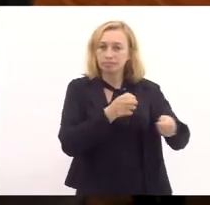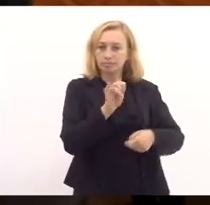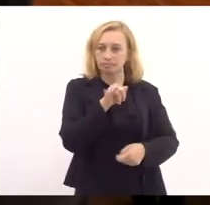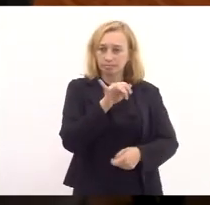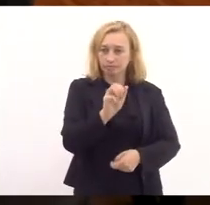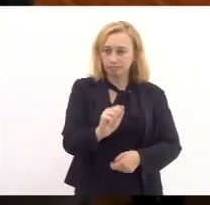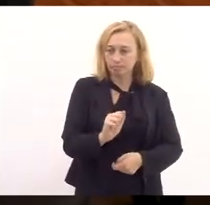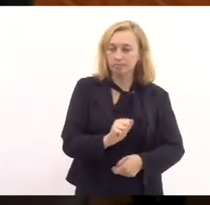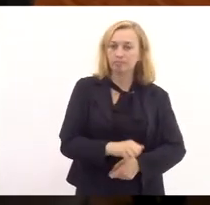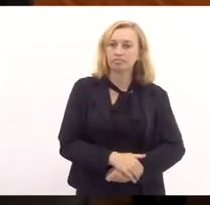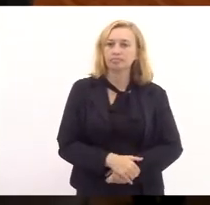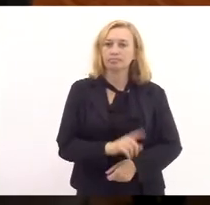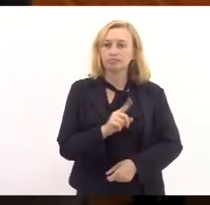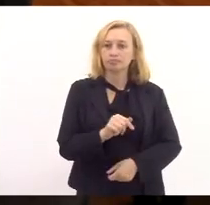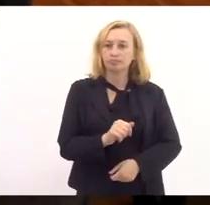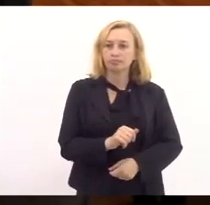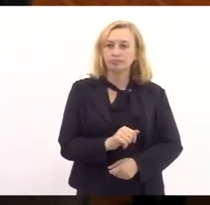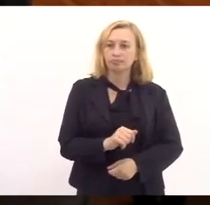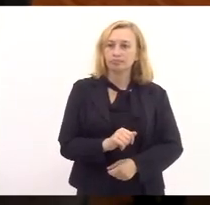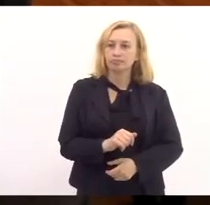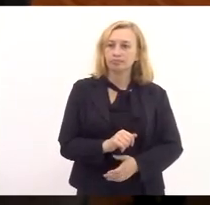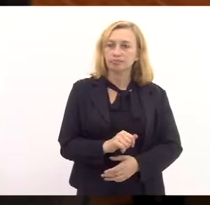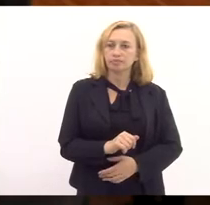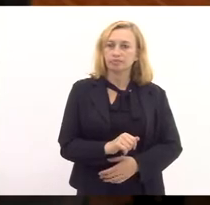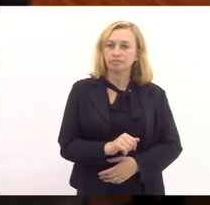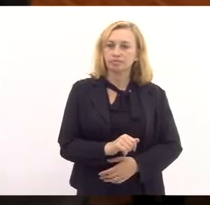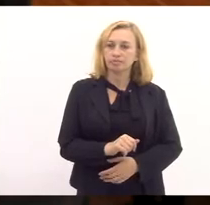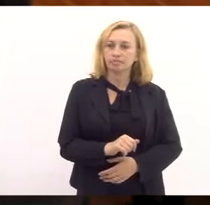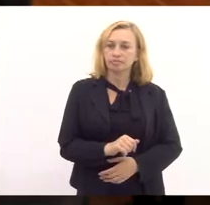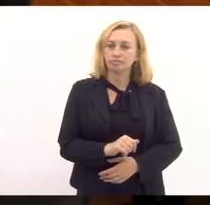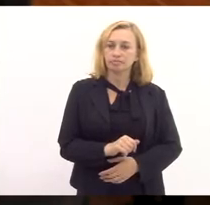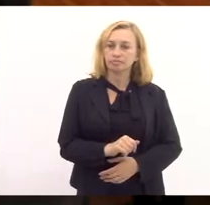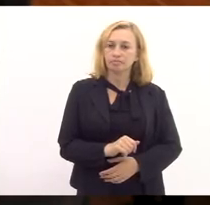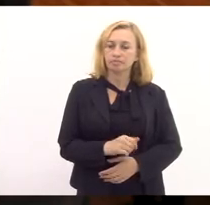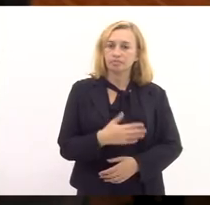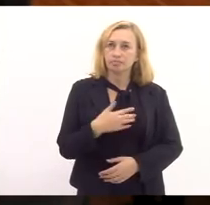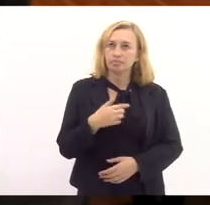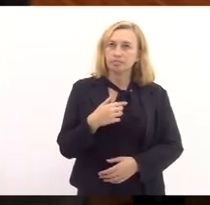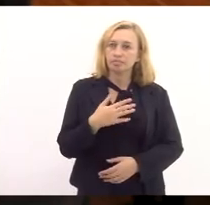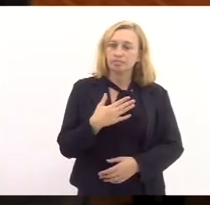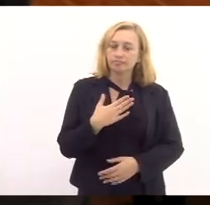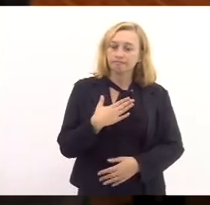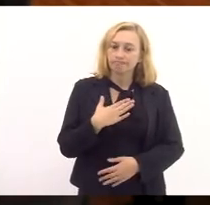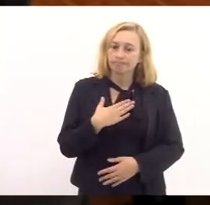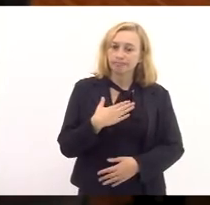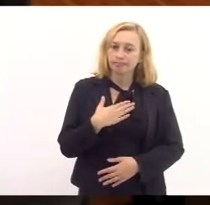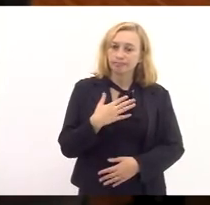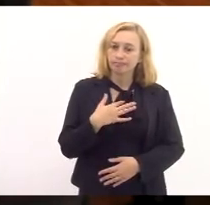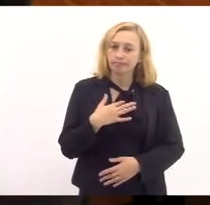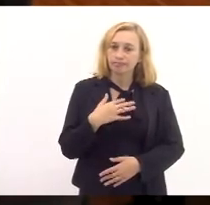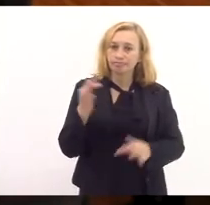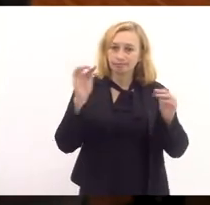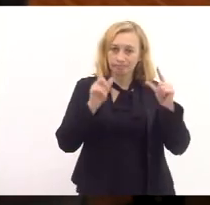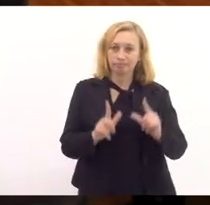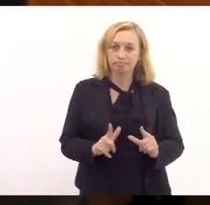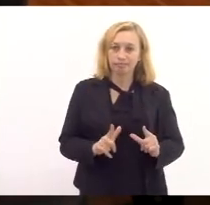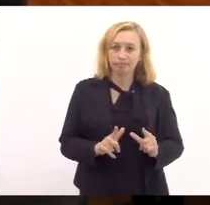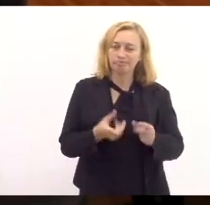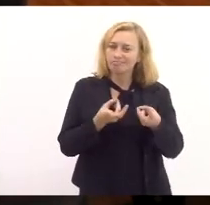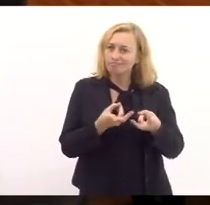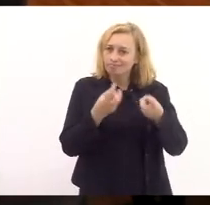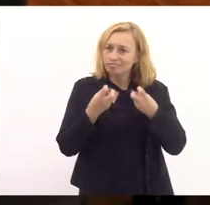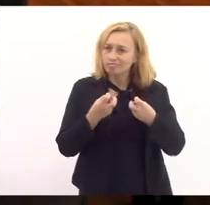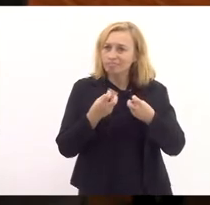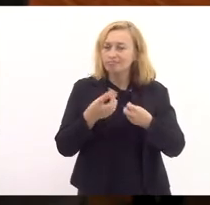nacional, deputado. E, assim, me deixa... Eu fico muito... muito satisfeito em perceber